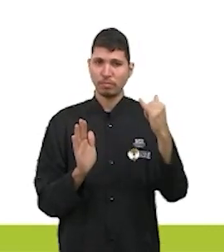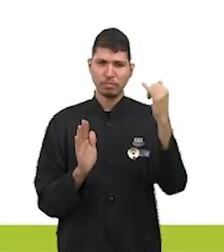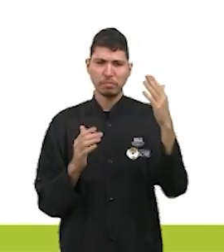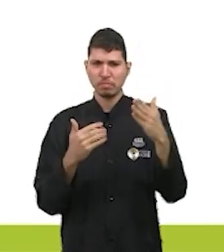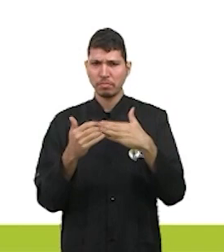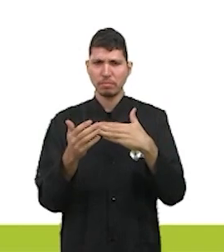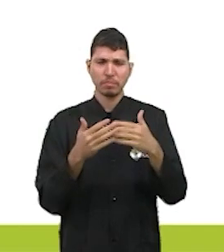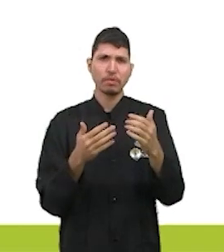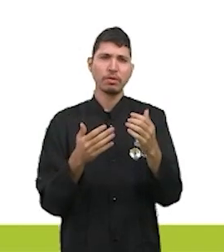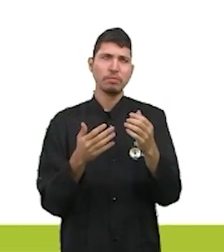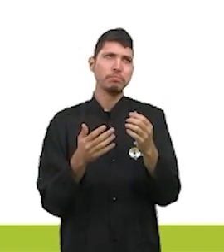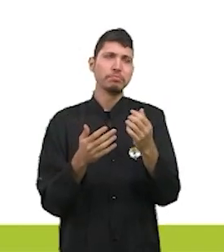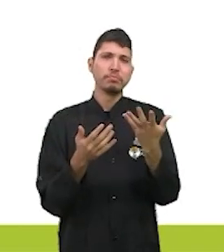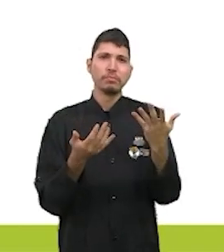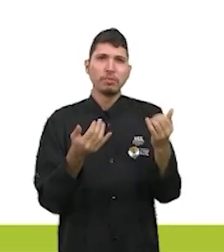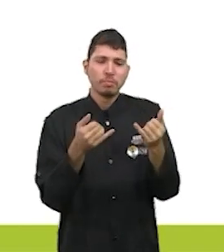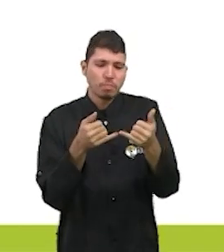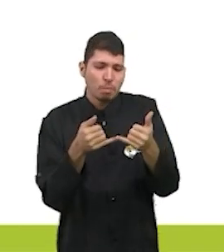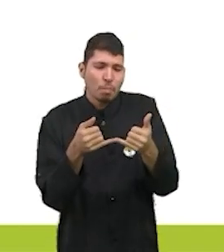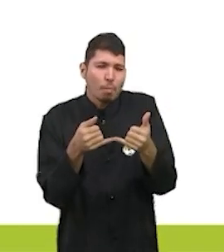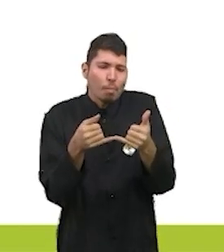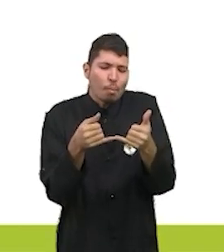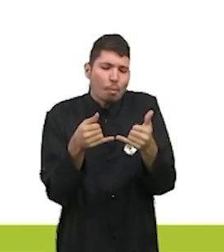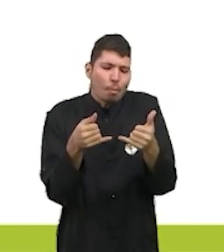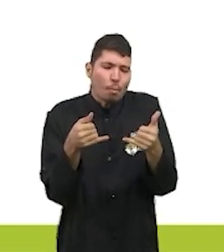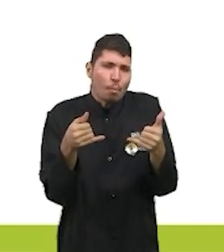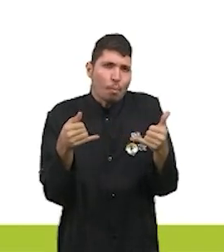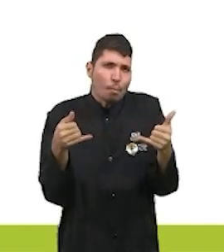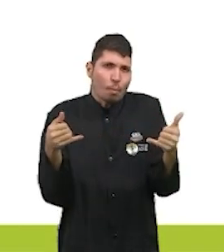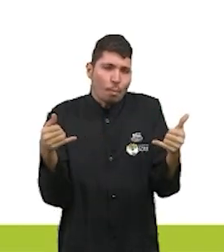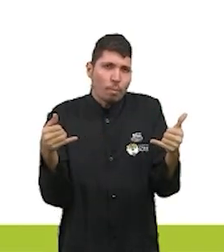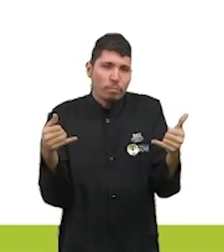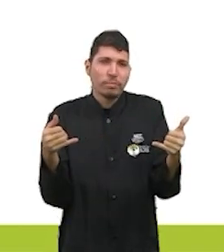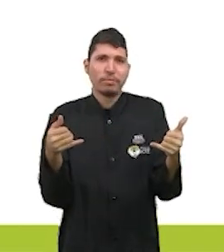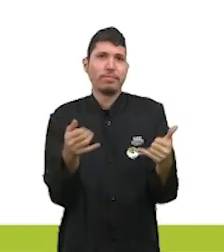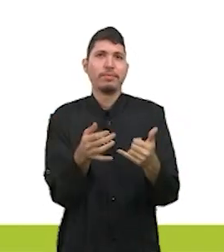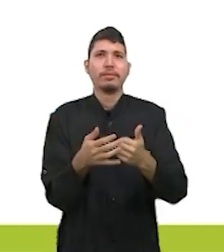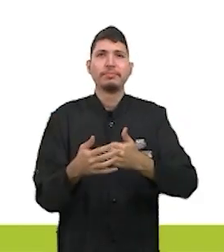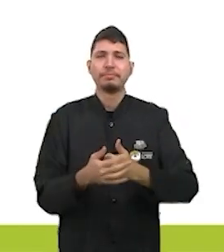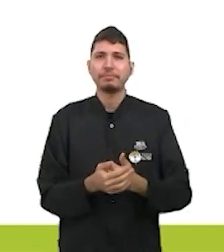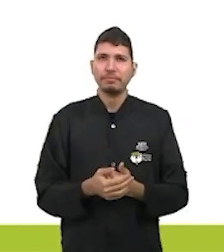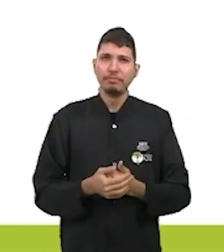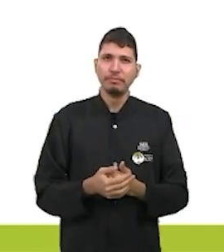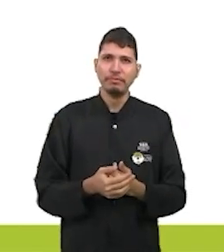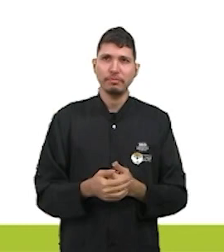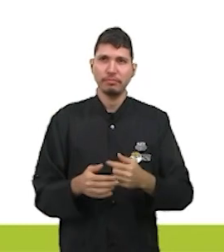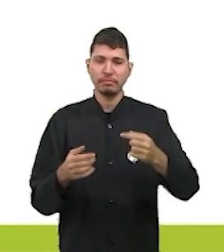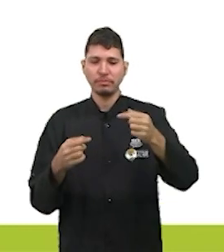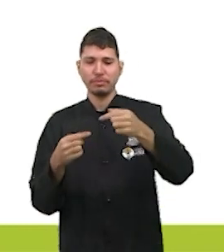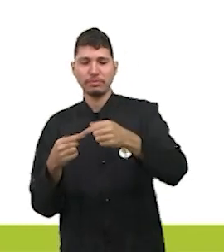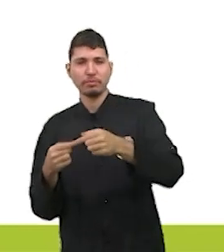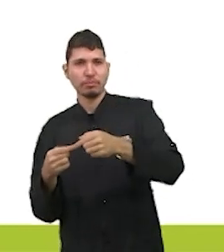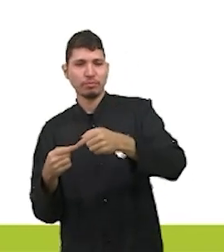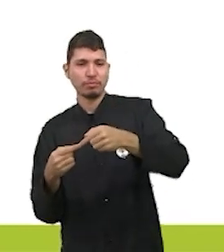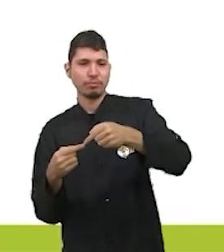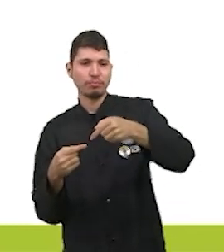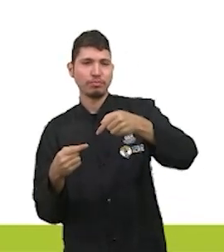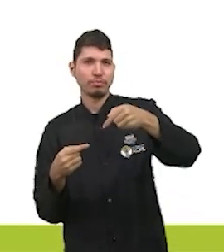bem finos, cuja área da secção reta compreende alguns